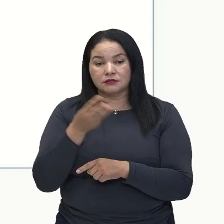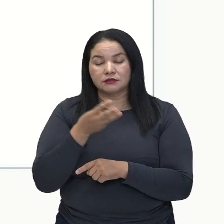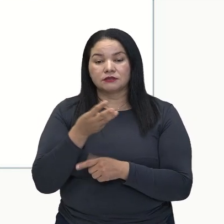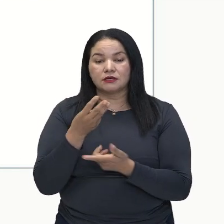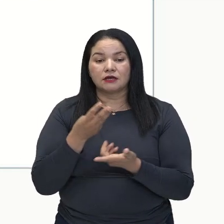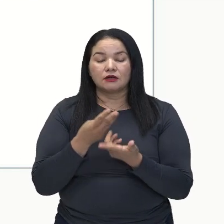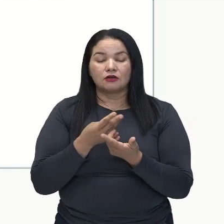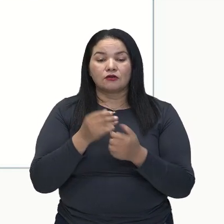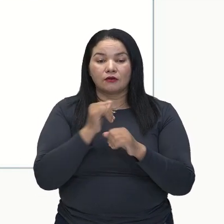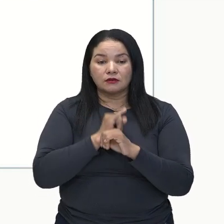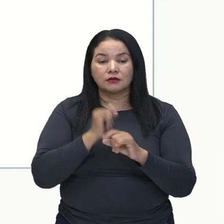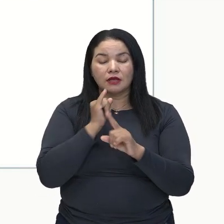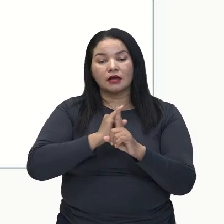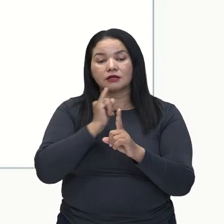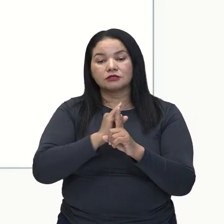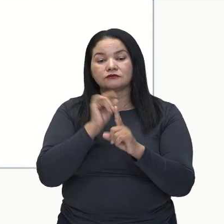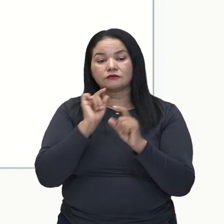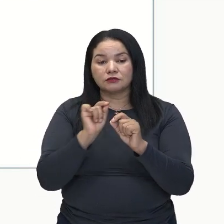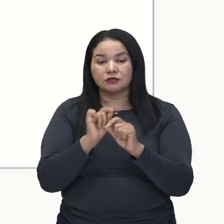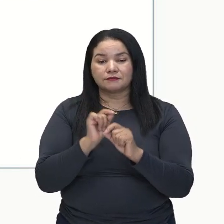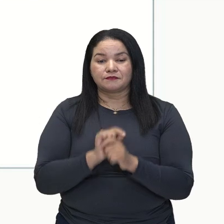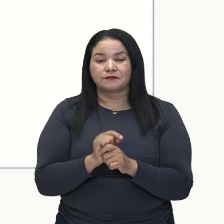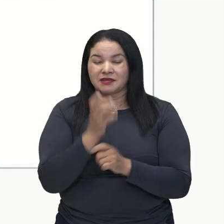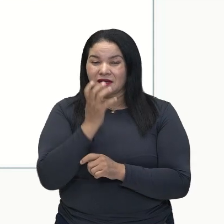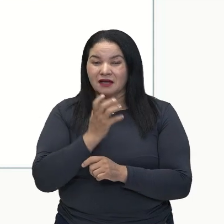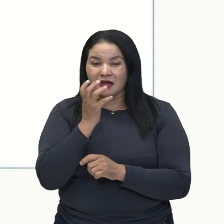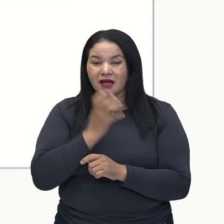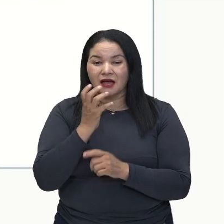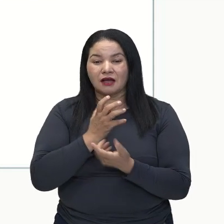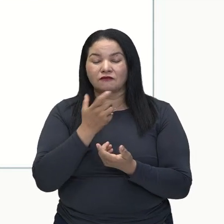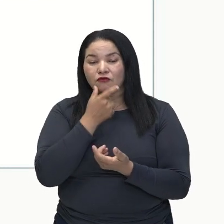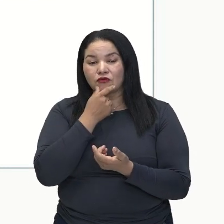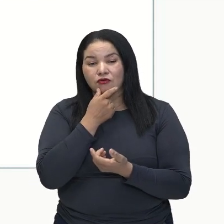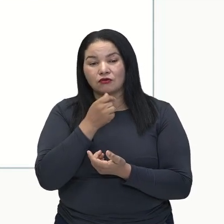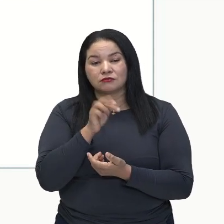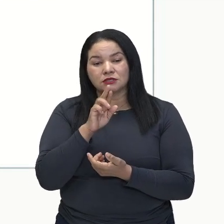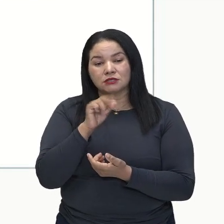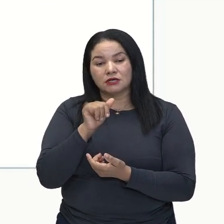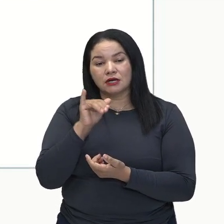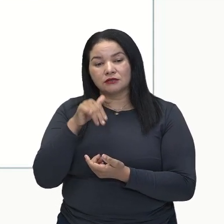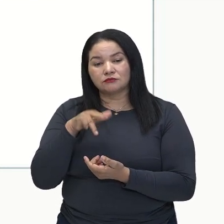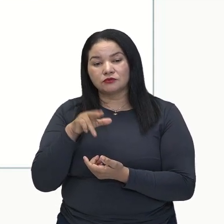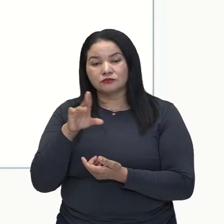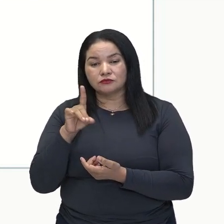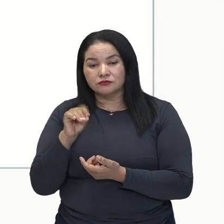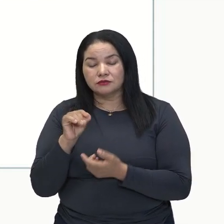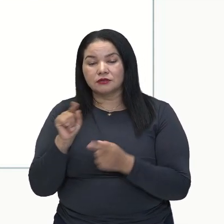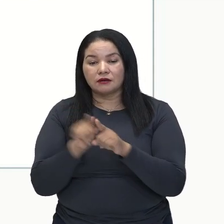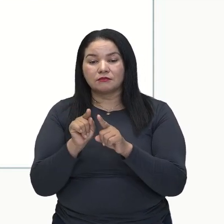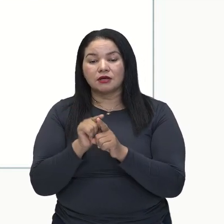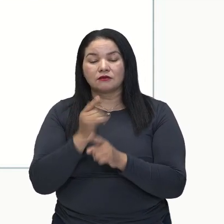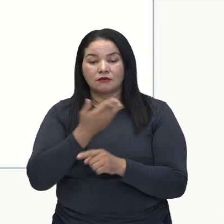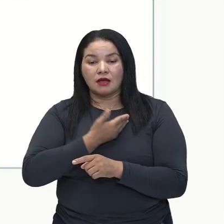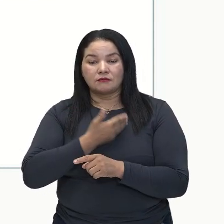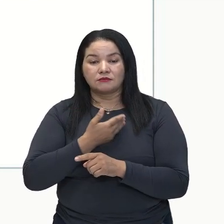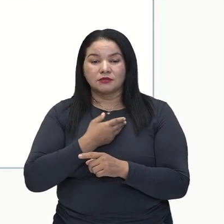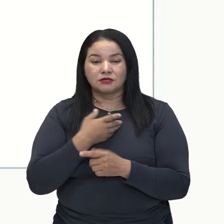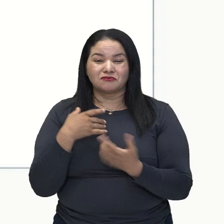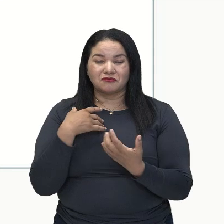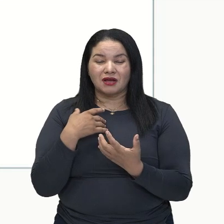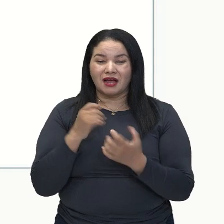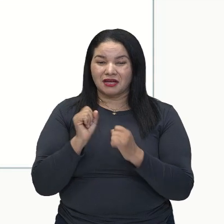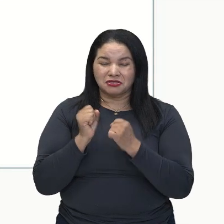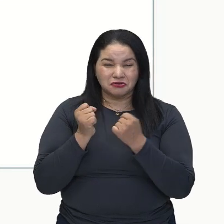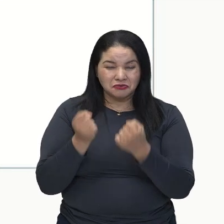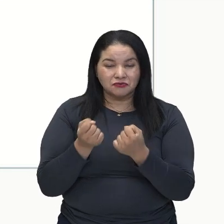sobre a revolta, a raiva do protagonista Raimundo e o esforço de Olavo, o amigo, de entendê-las. Então aqui a gente tem um